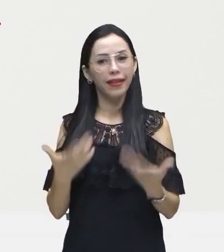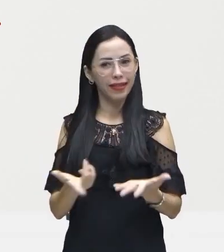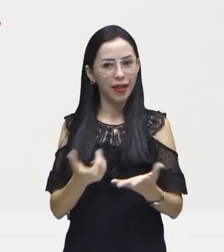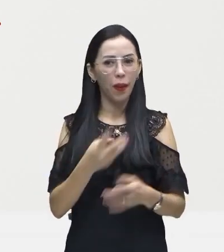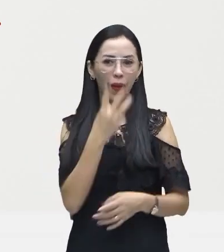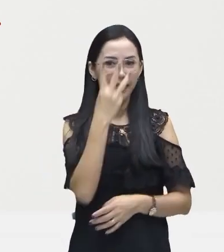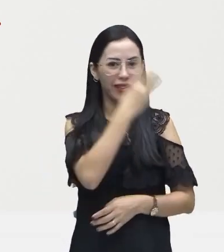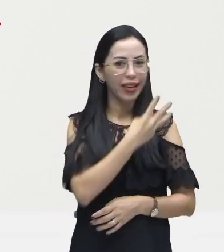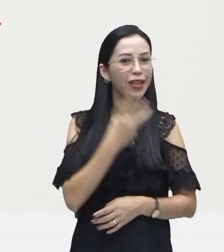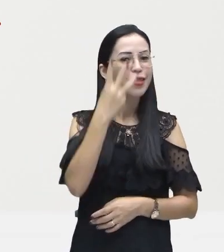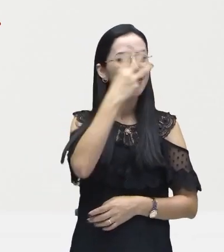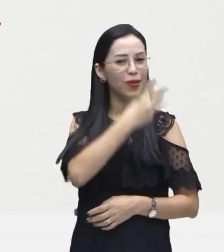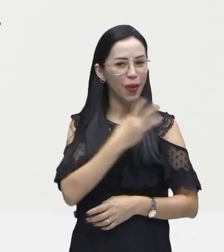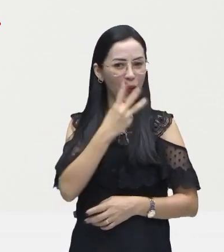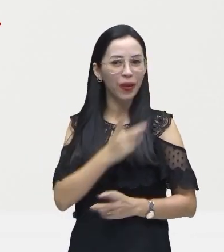a